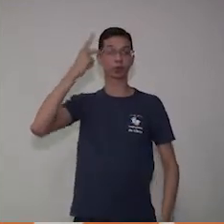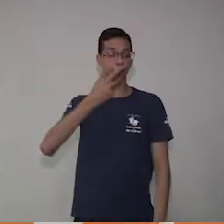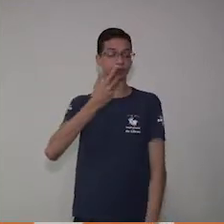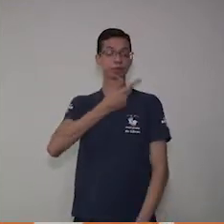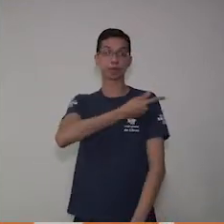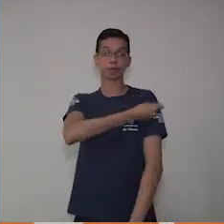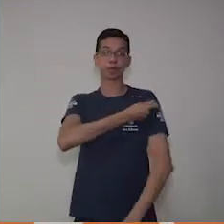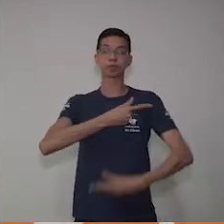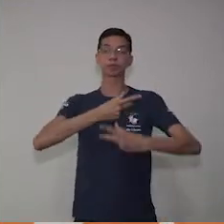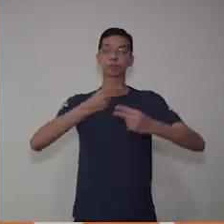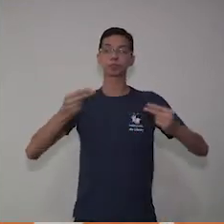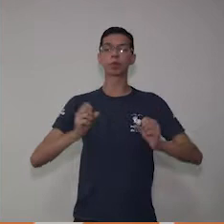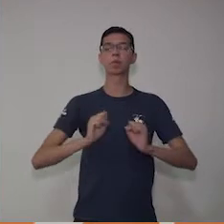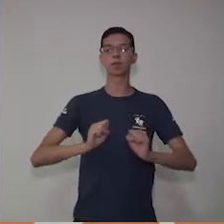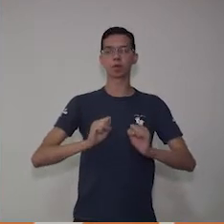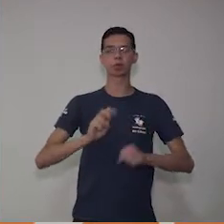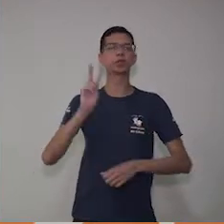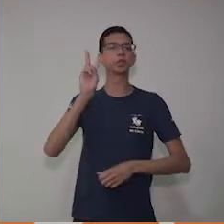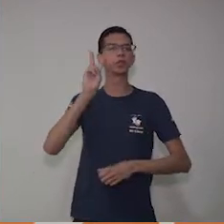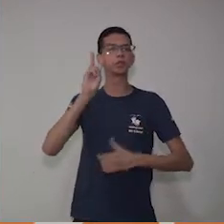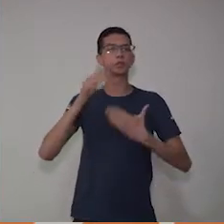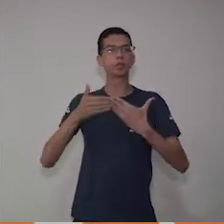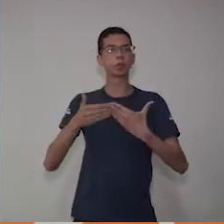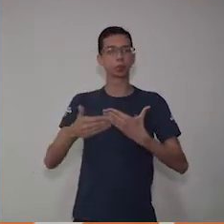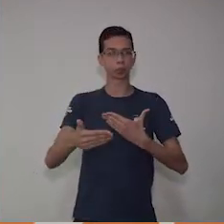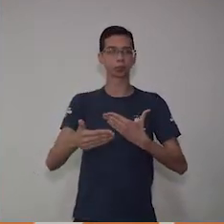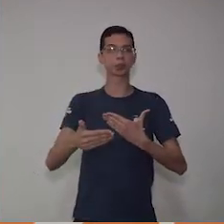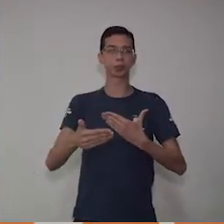partir também da segunda-feira.